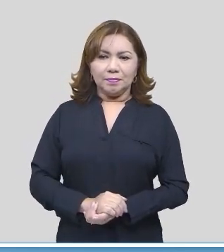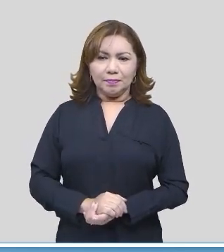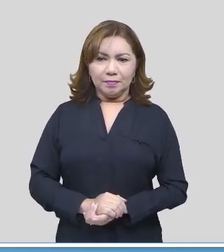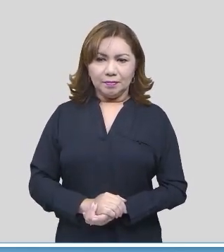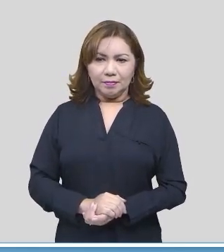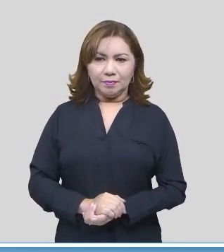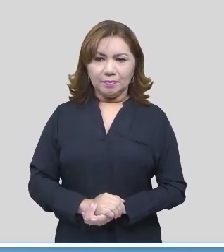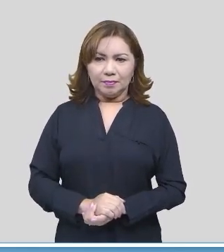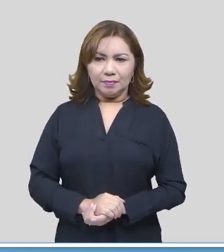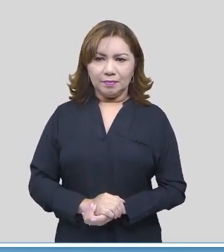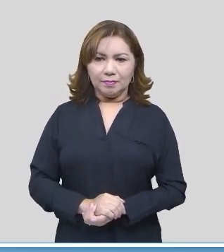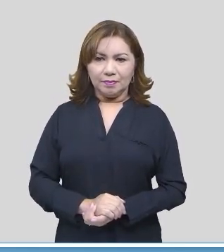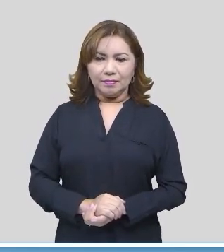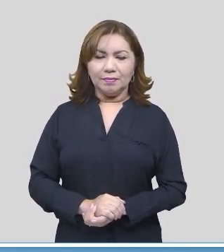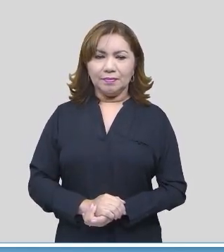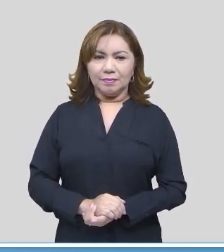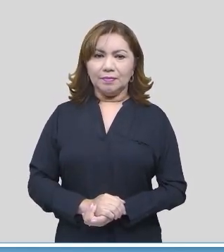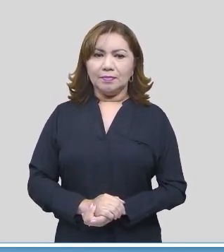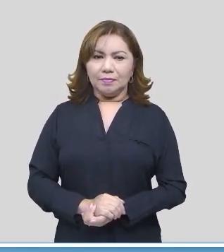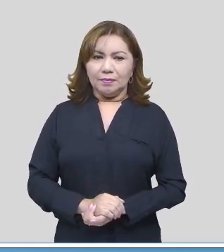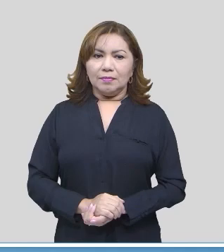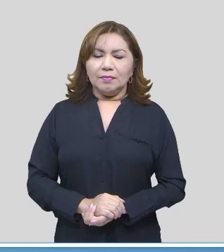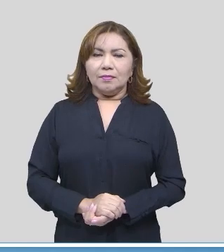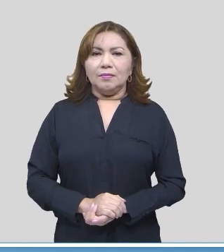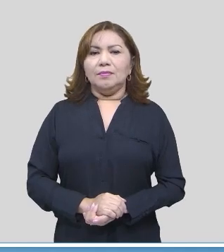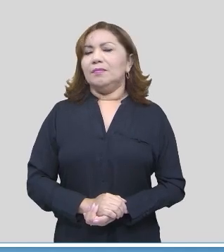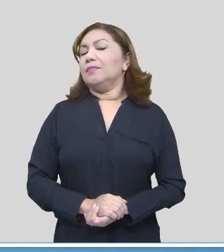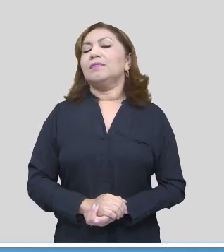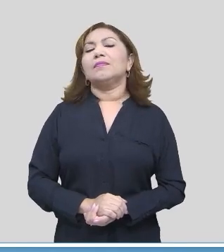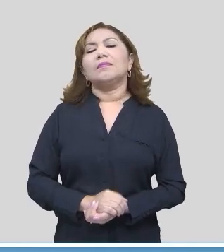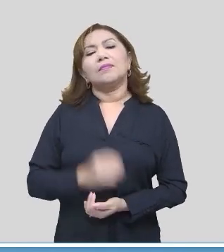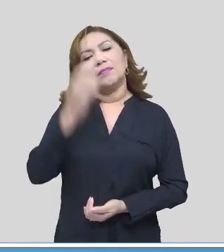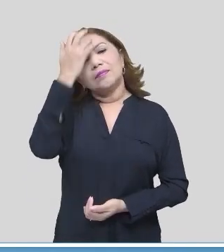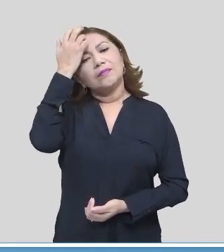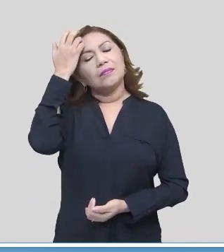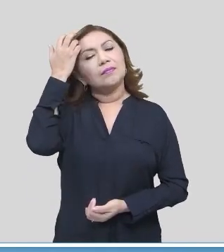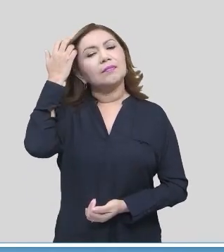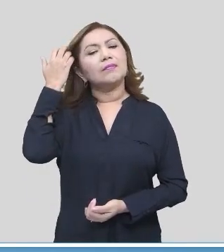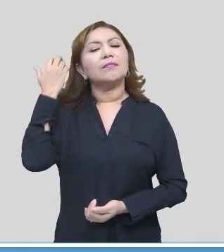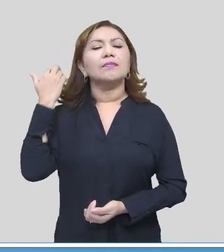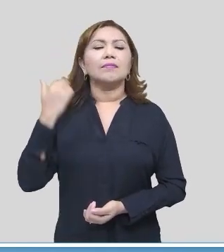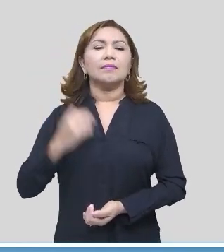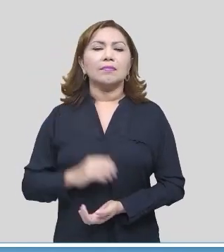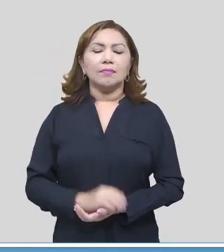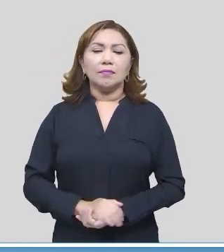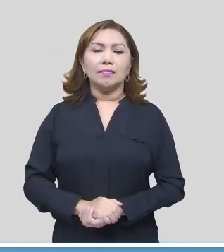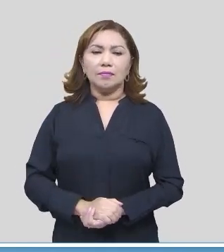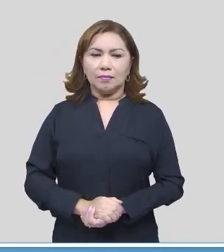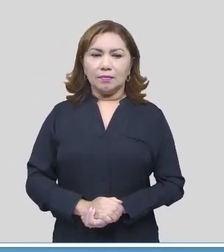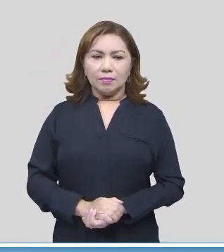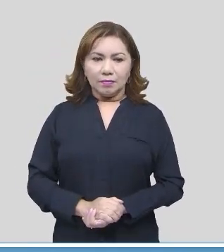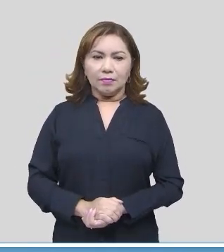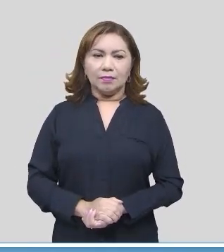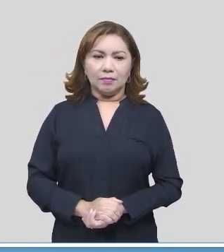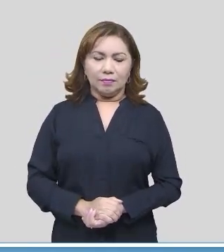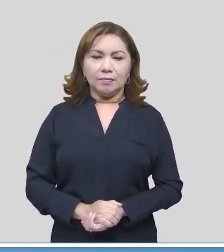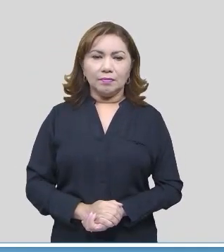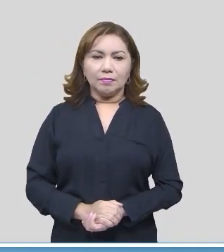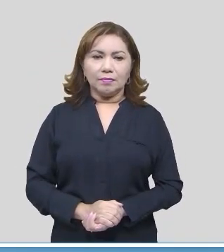170 metros. Lucas caminha para chegar e voltar da